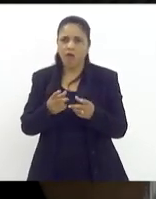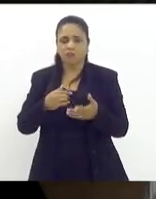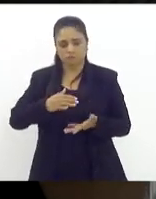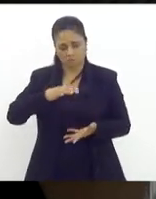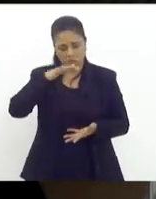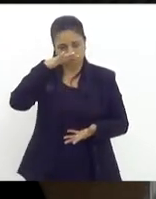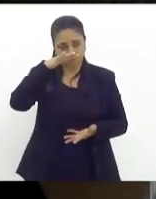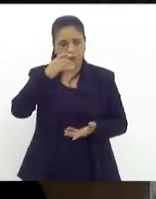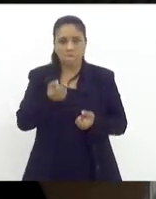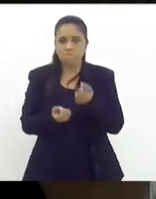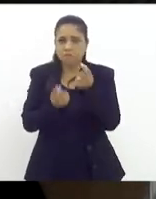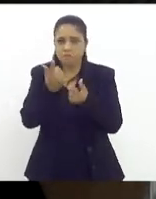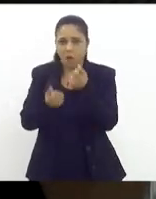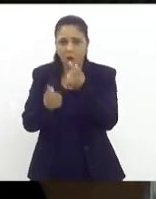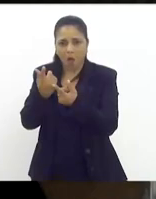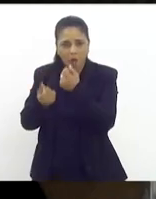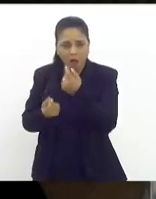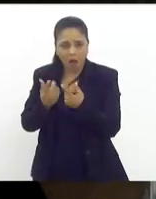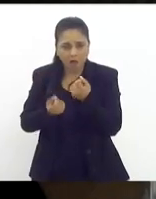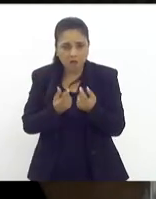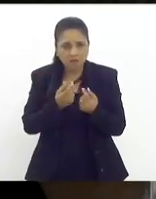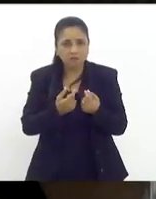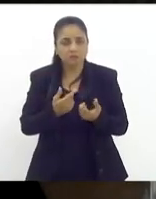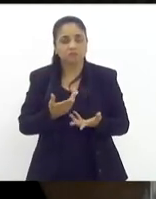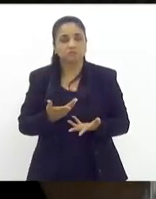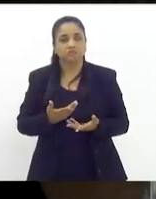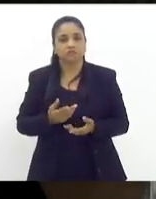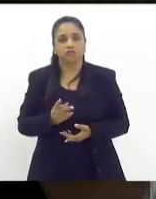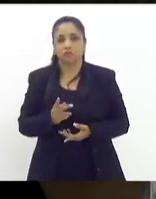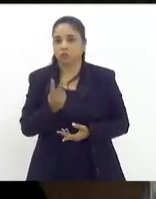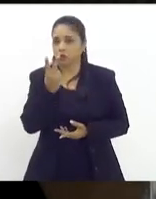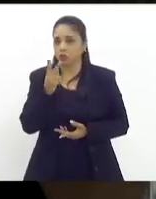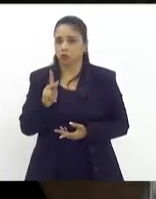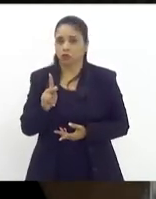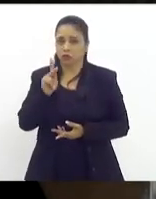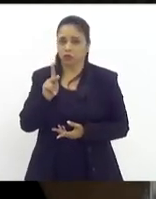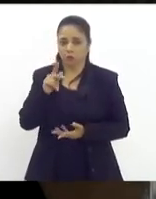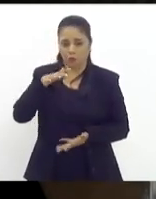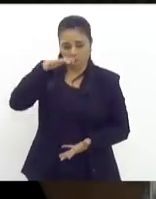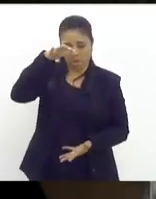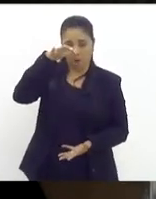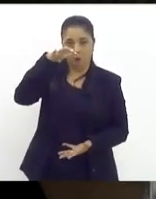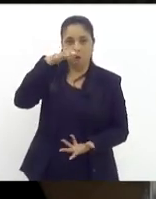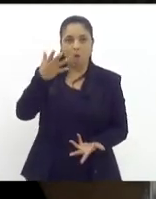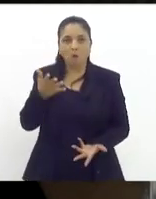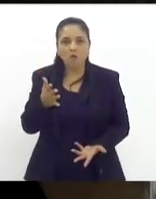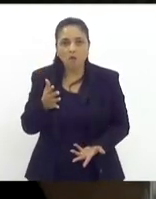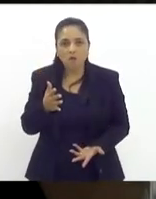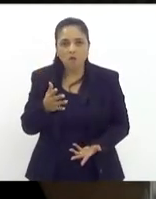saco de pipoca imensos, né? De 2 quilos. Mas